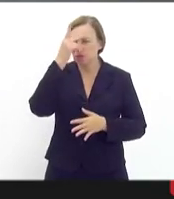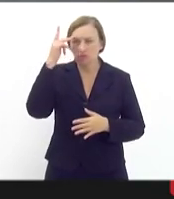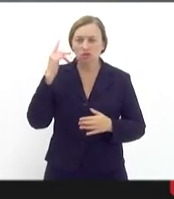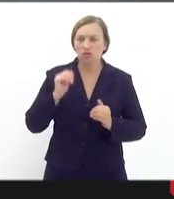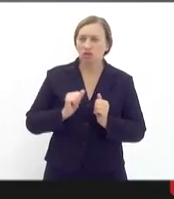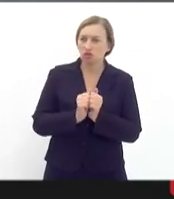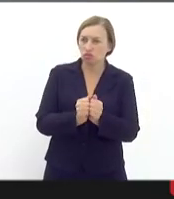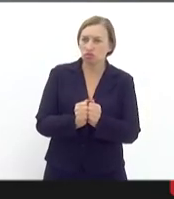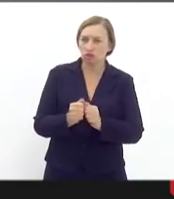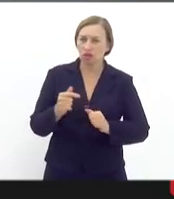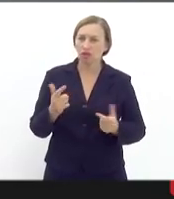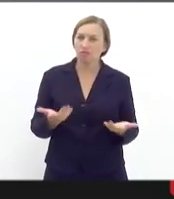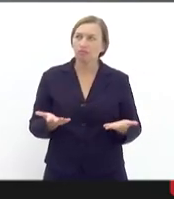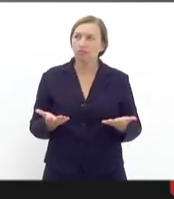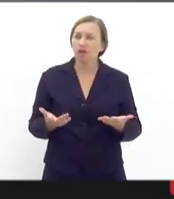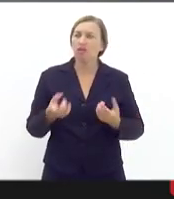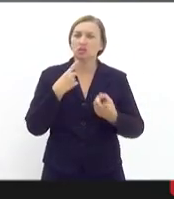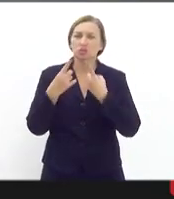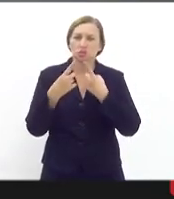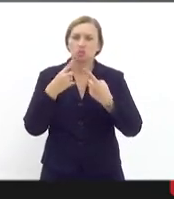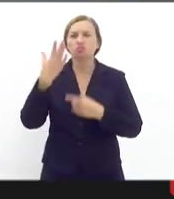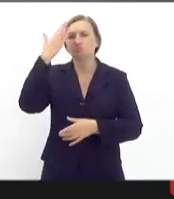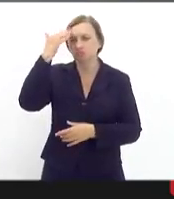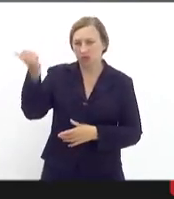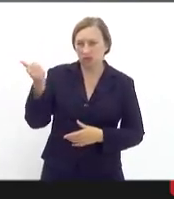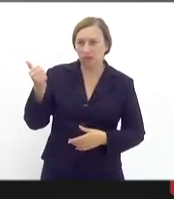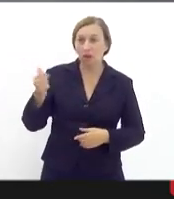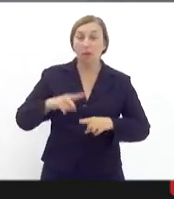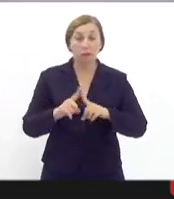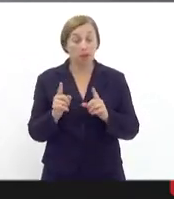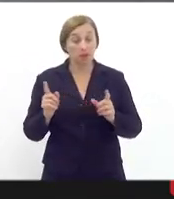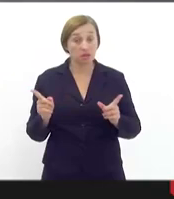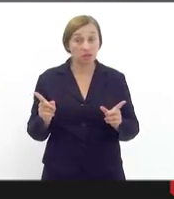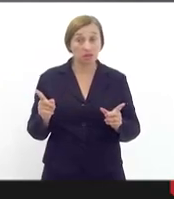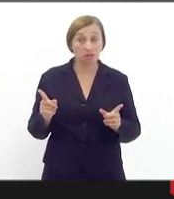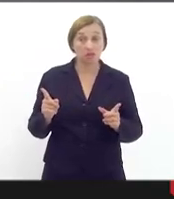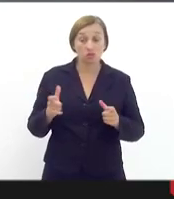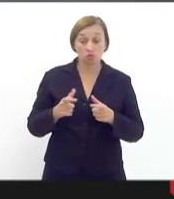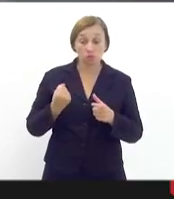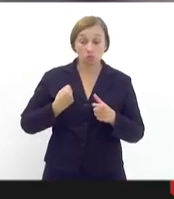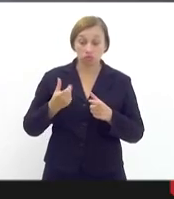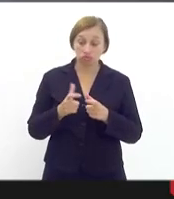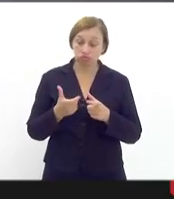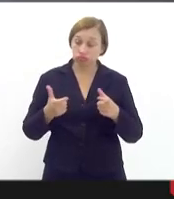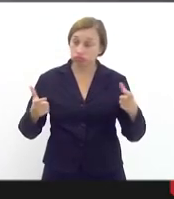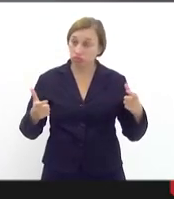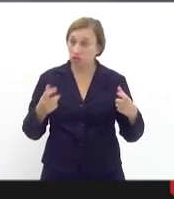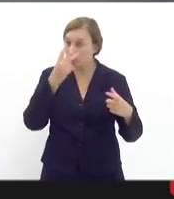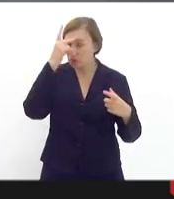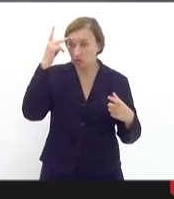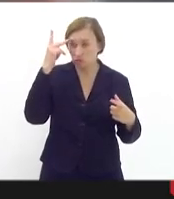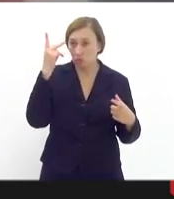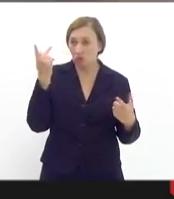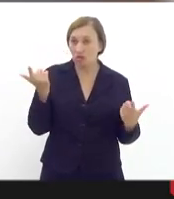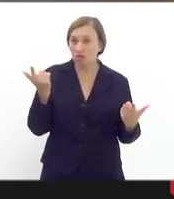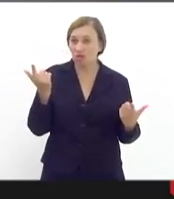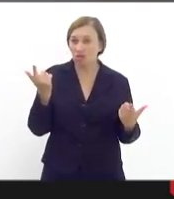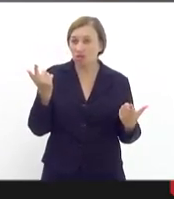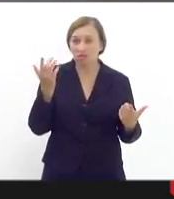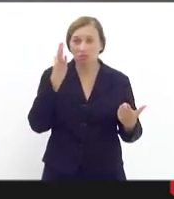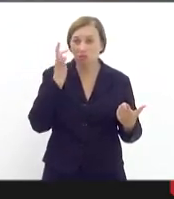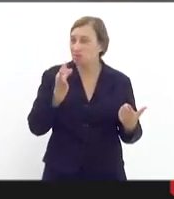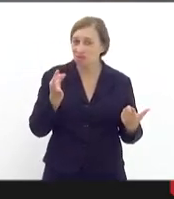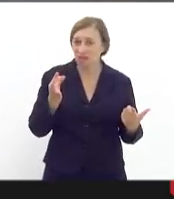aqui desse debate sabe, mas possivelmente um grande número de pessoas não se dê conta